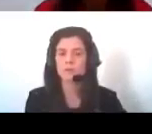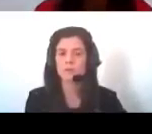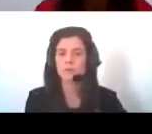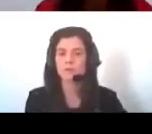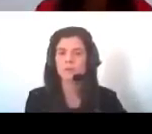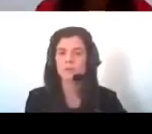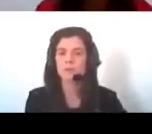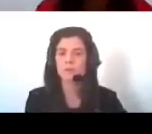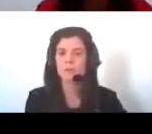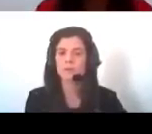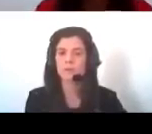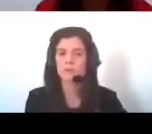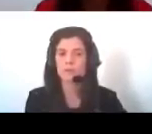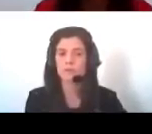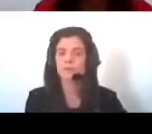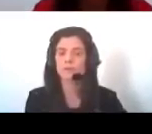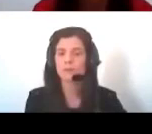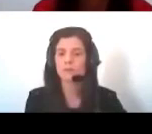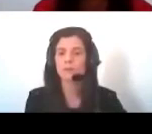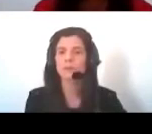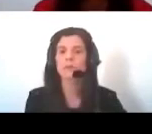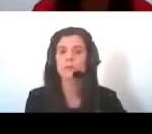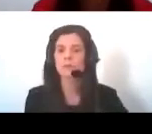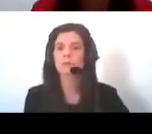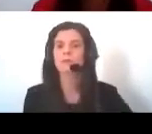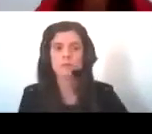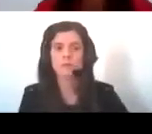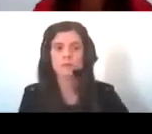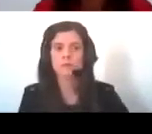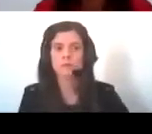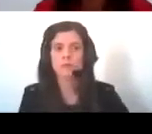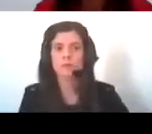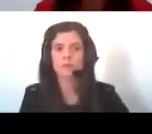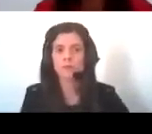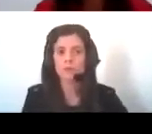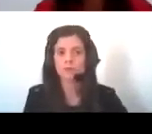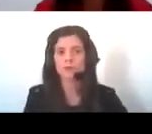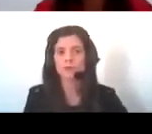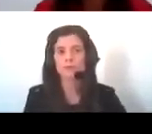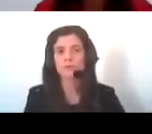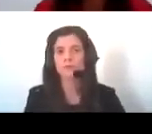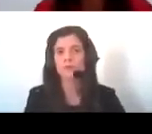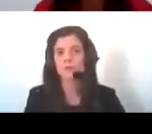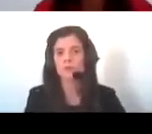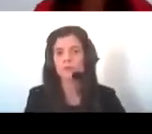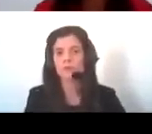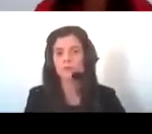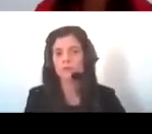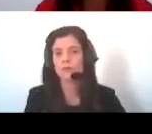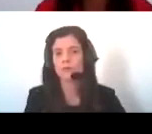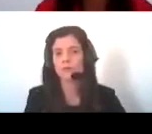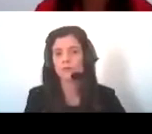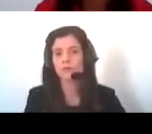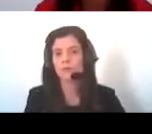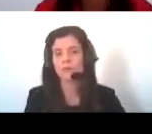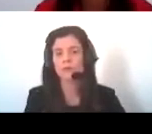vocês a procurar esse crescimento pessoal, esse desenvolvimento. Aí eu já mencionei anteriormente, mas colocamos